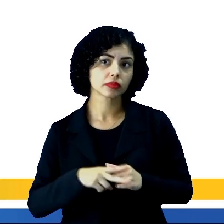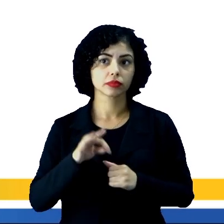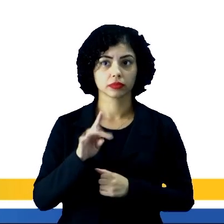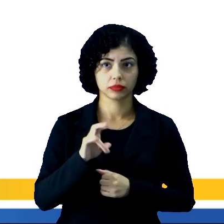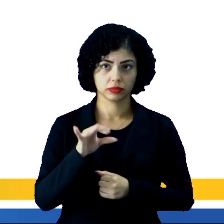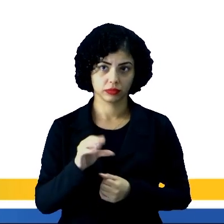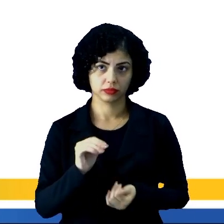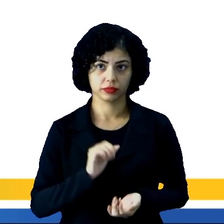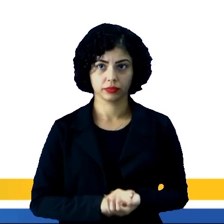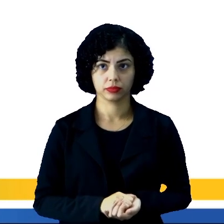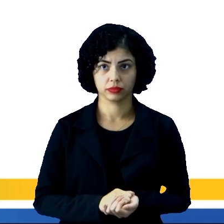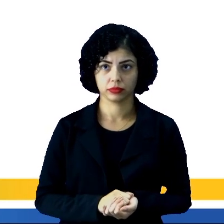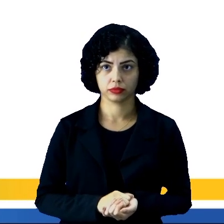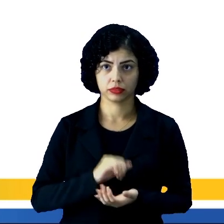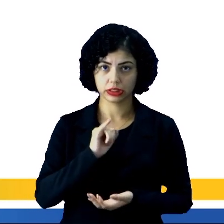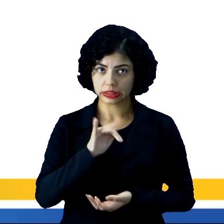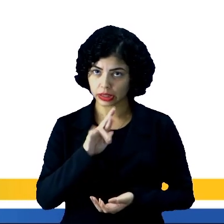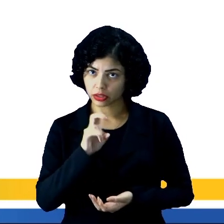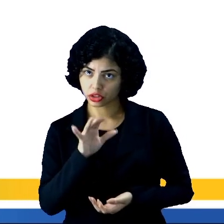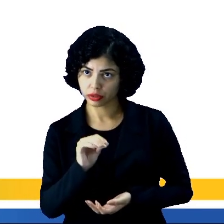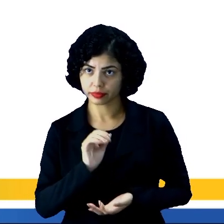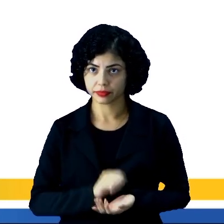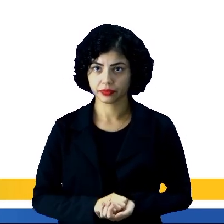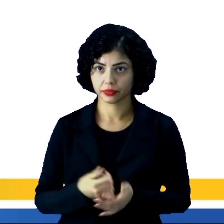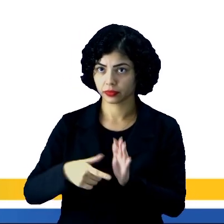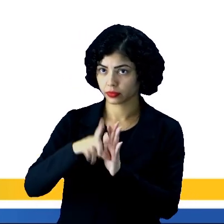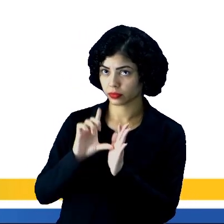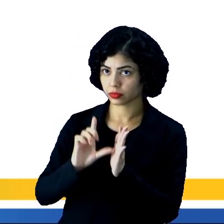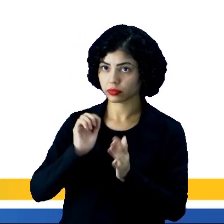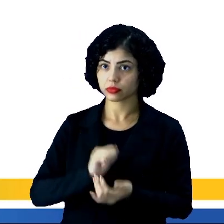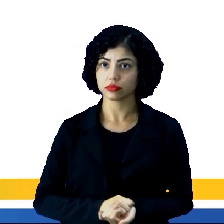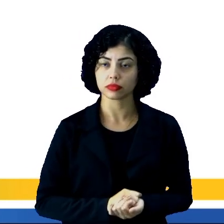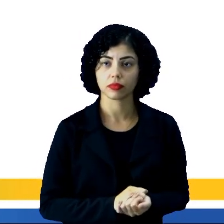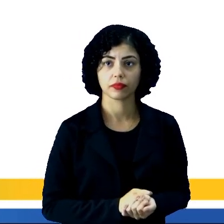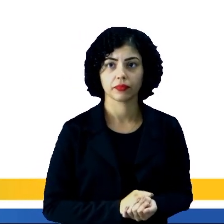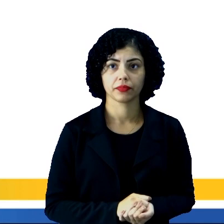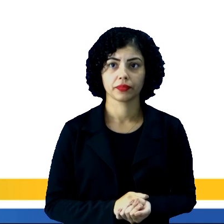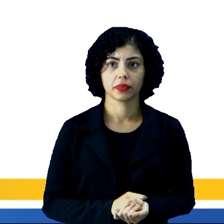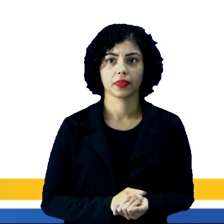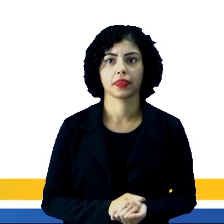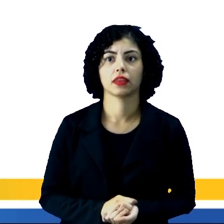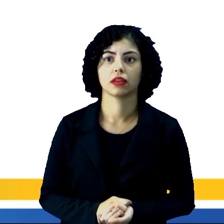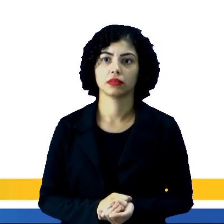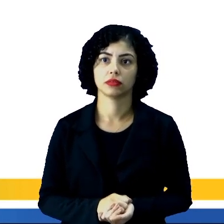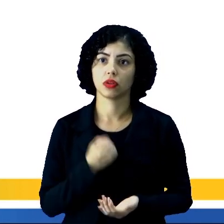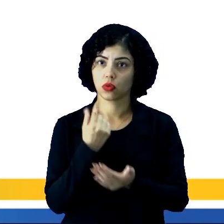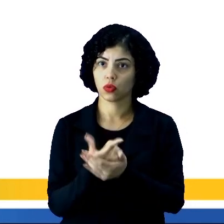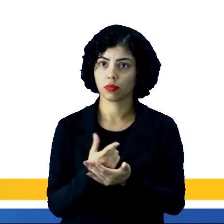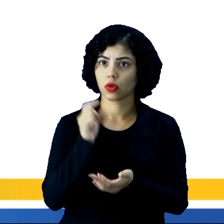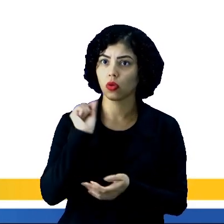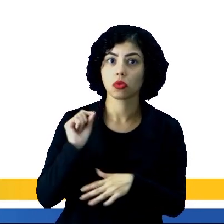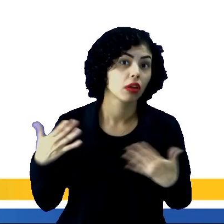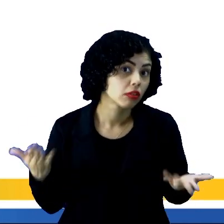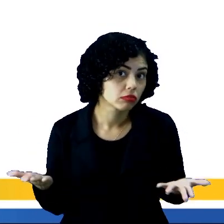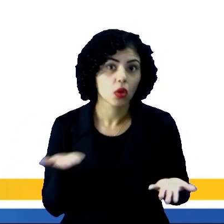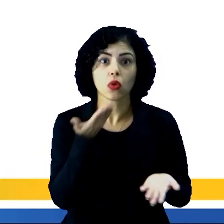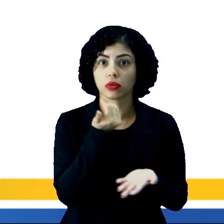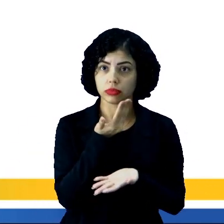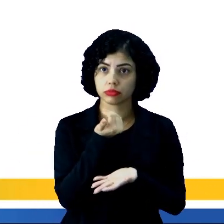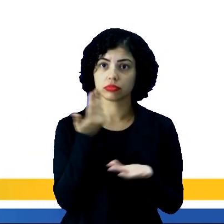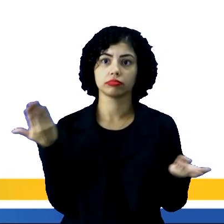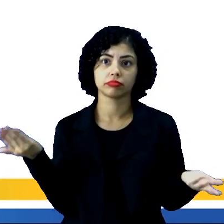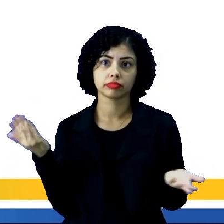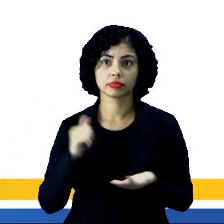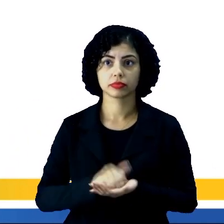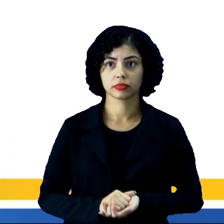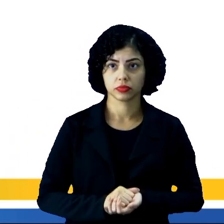intransitivo né diferente lá no momento anterior dizer que Ruan compra ah compra o que tem